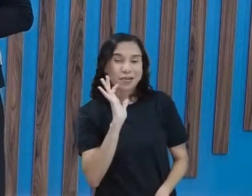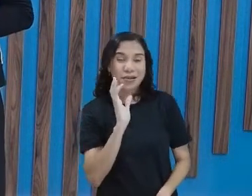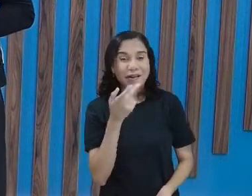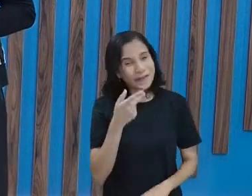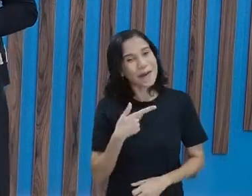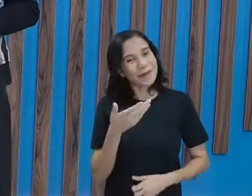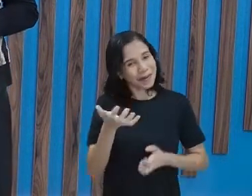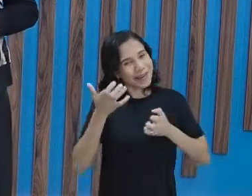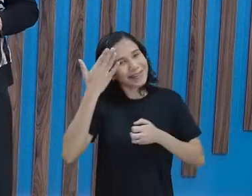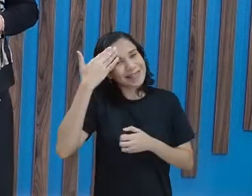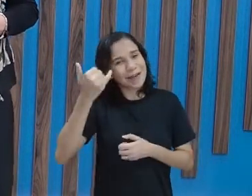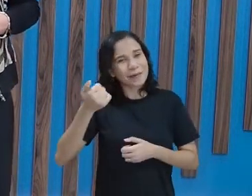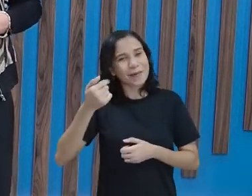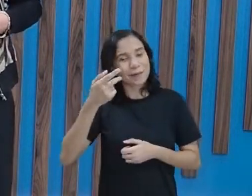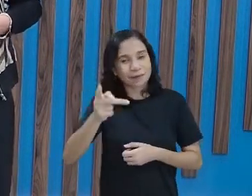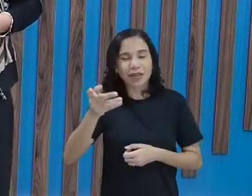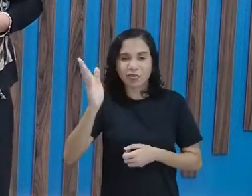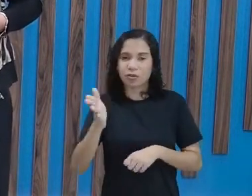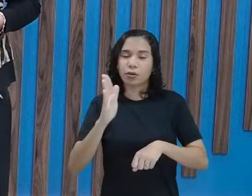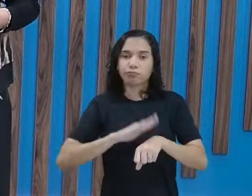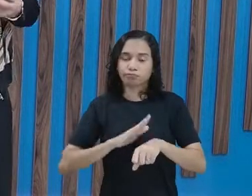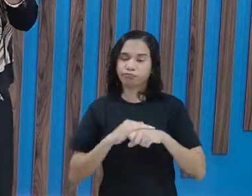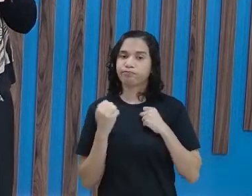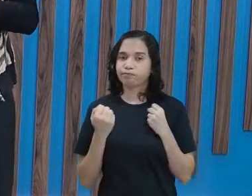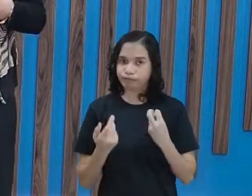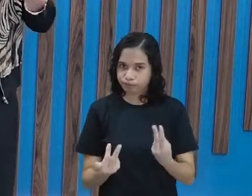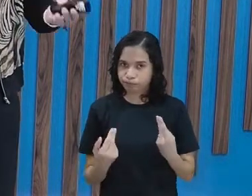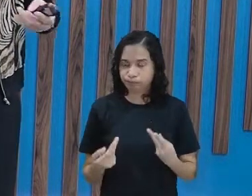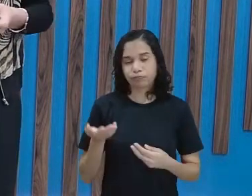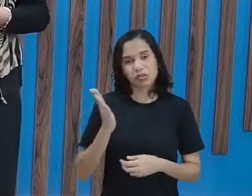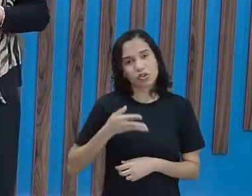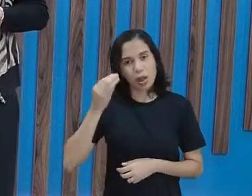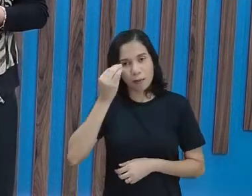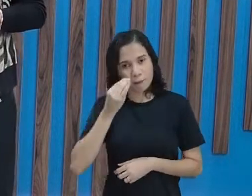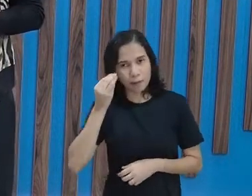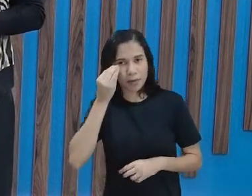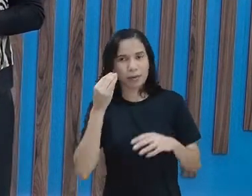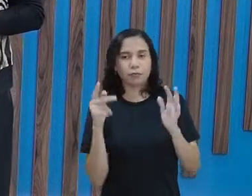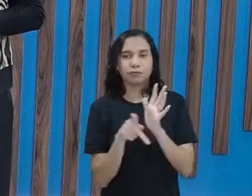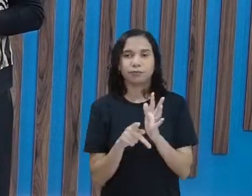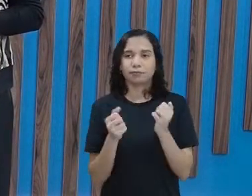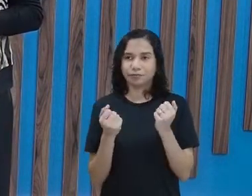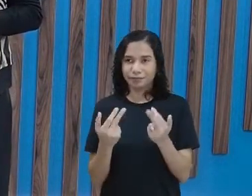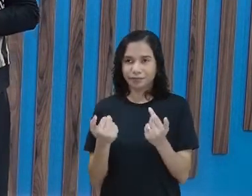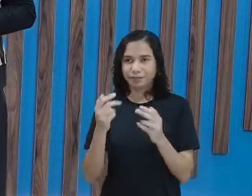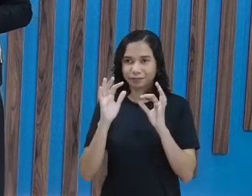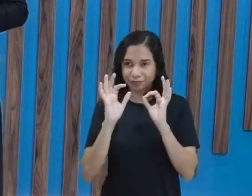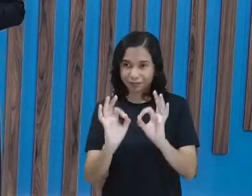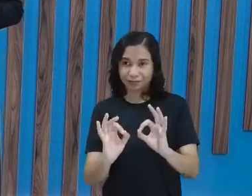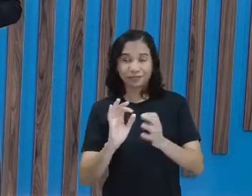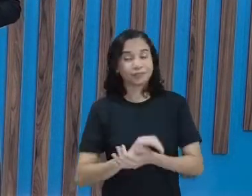quero saber se você já passou por isso, se você já teve uma experiência como essa, tá?